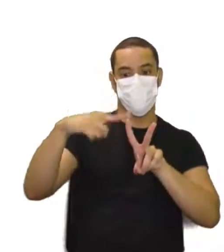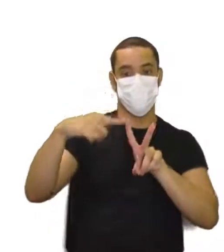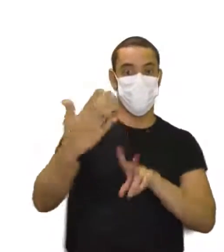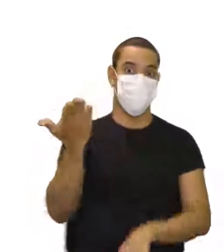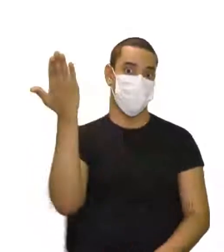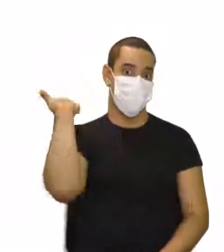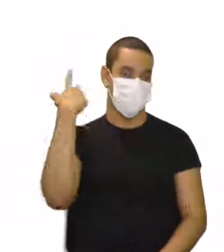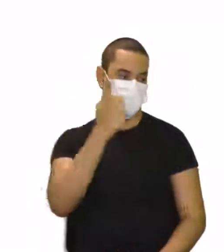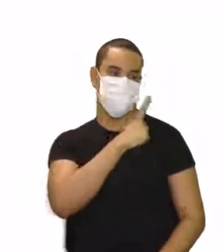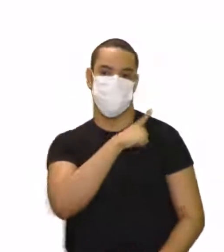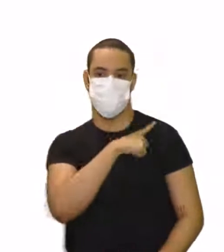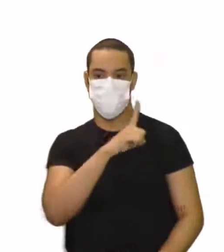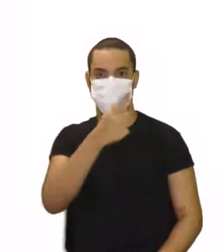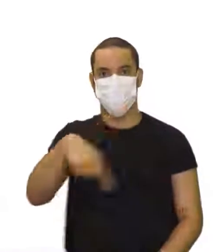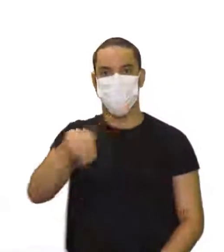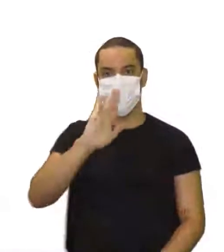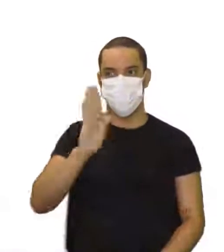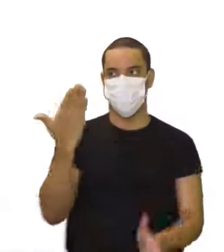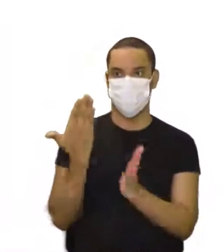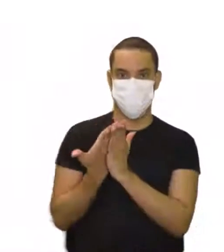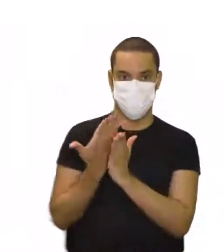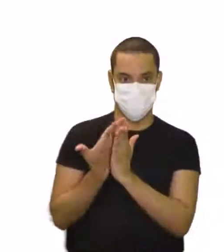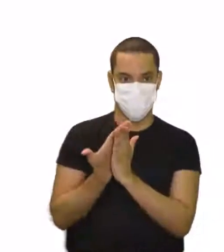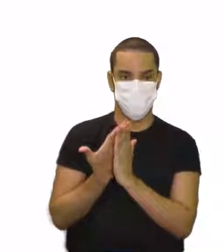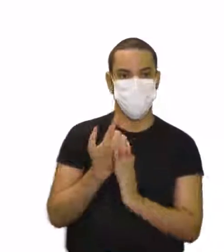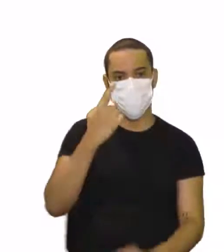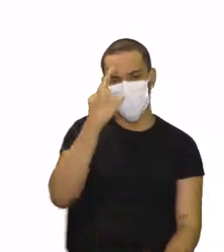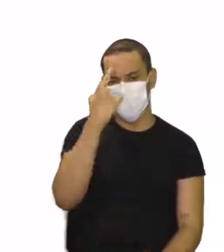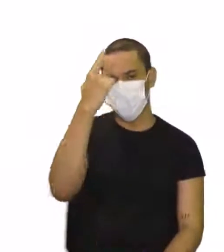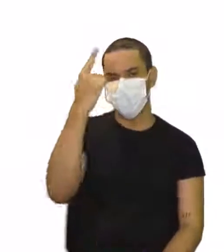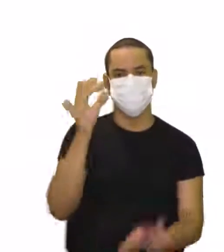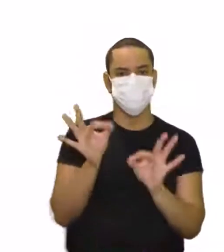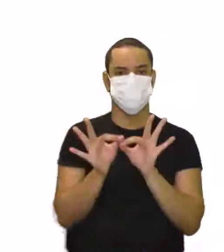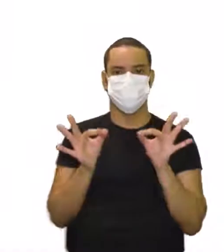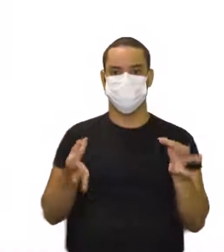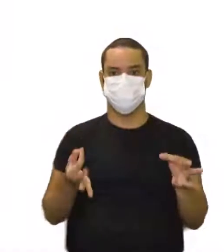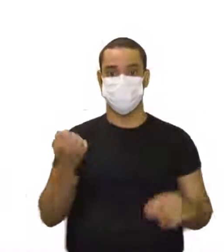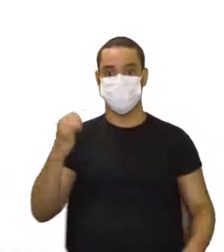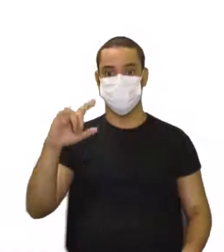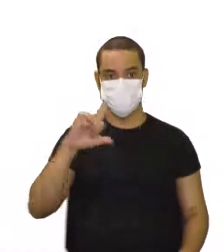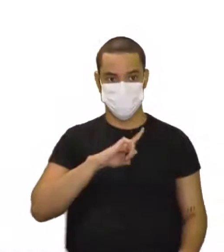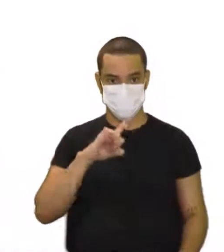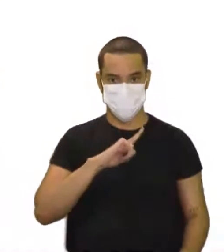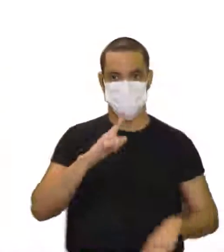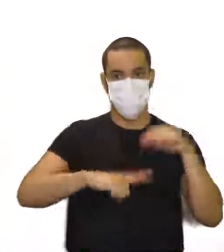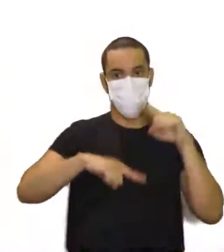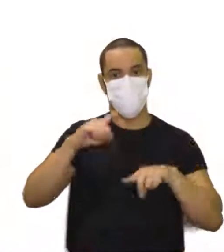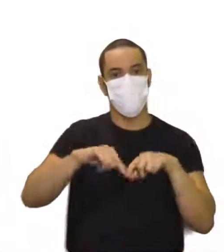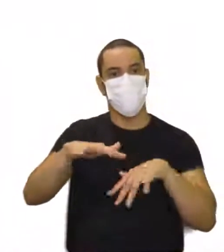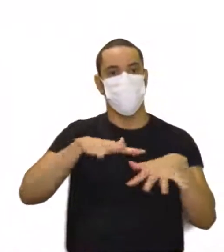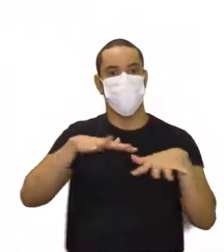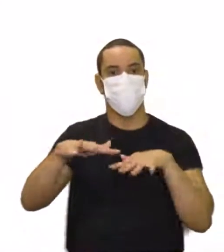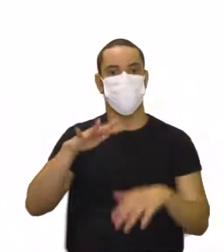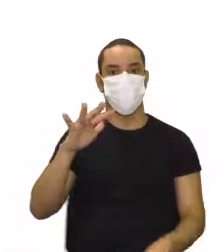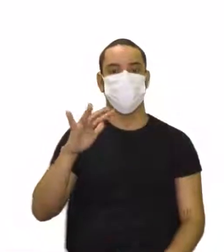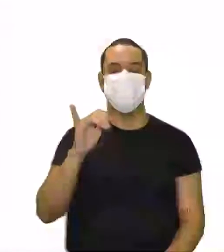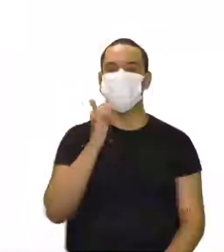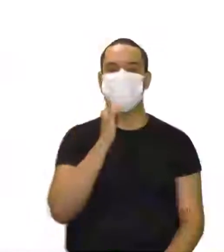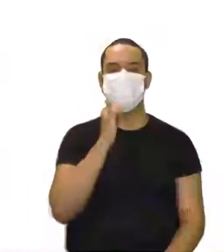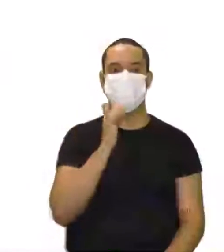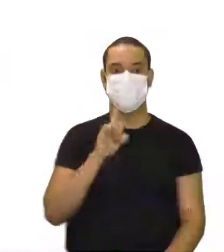ano. A ideia é, na essência, muito simples. Se tivermos um corpo em movimento visto de um